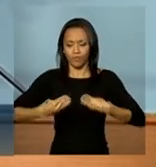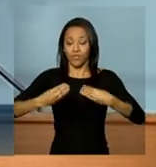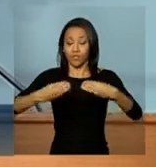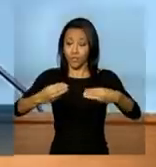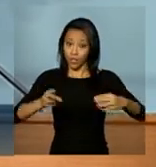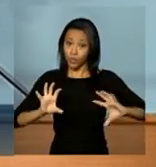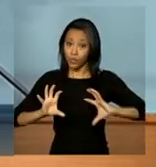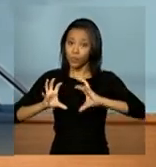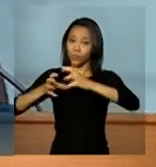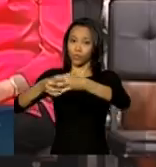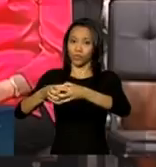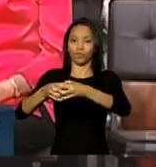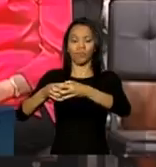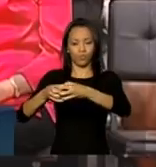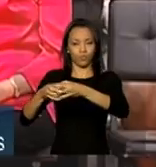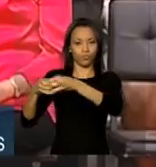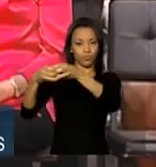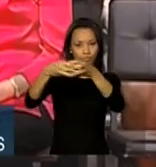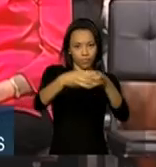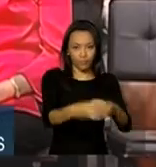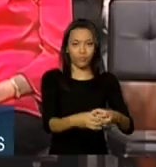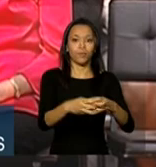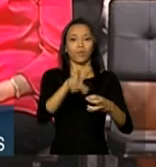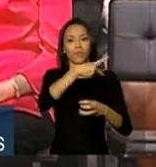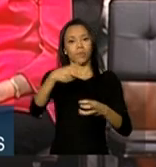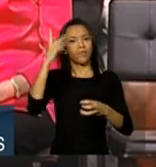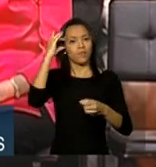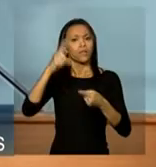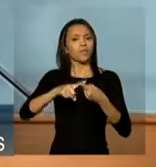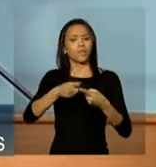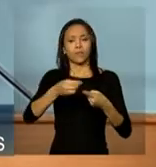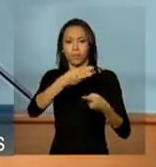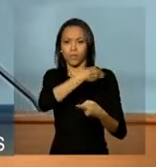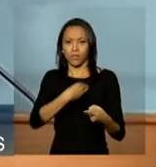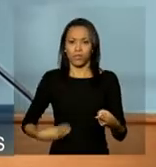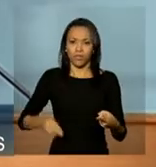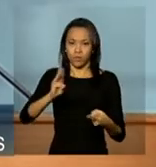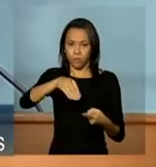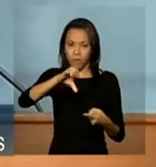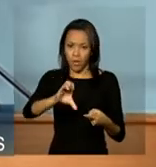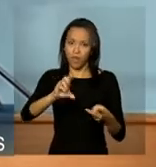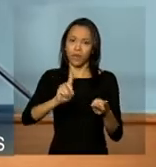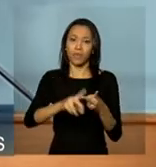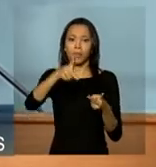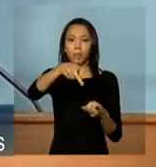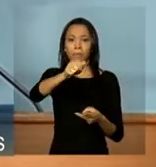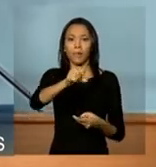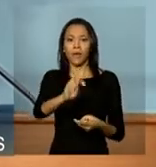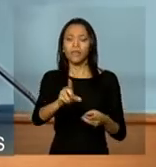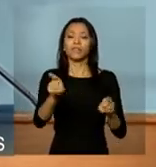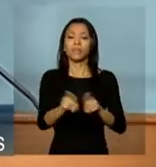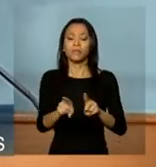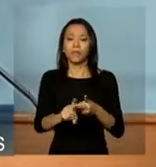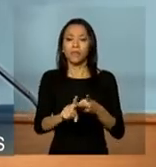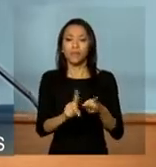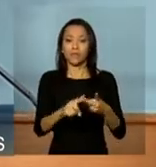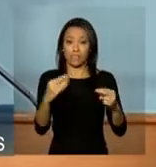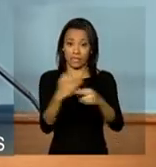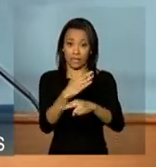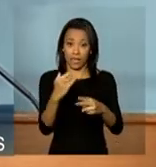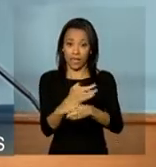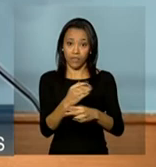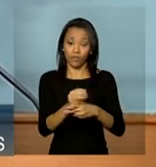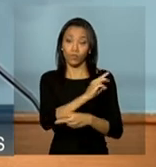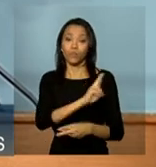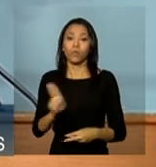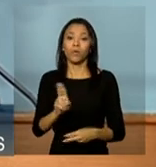presidenta na comitiva, o ministro da Educação, José Henrique Paim Fernandes, o ministro das Cidades,